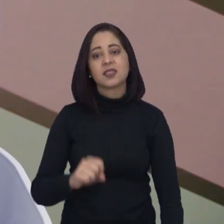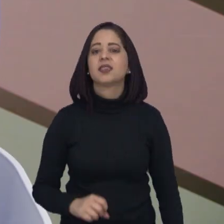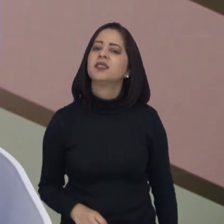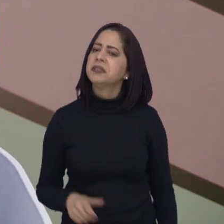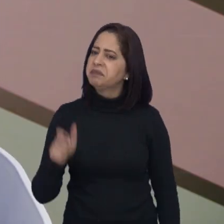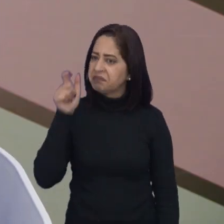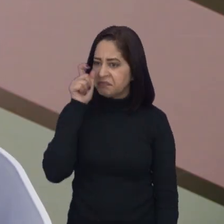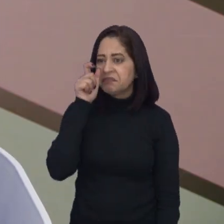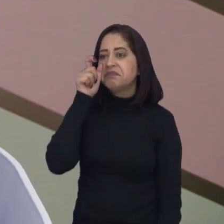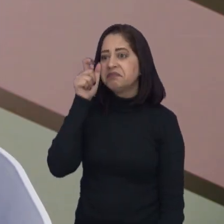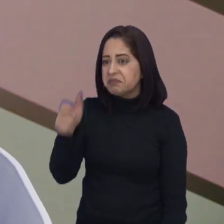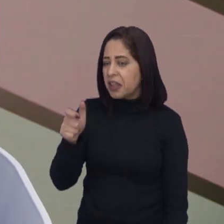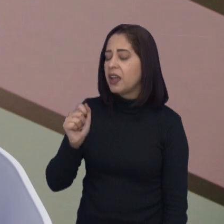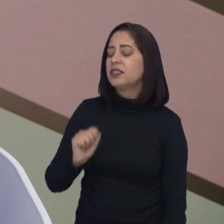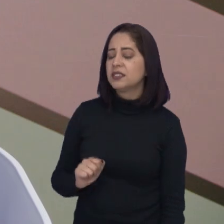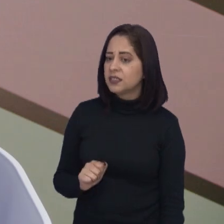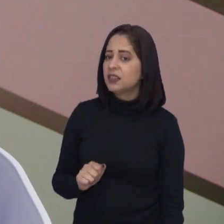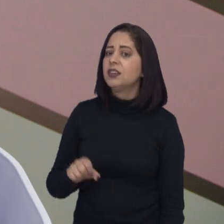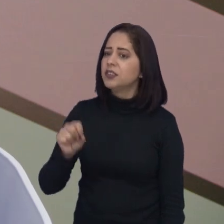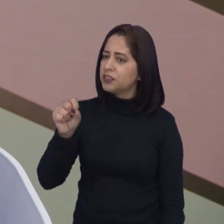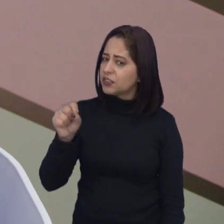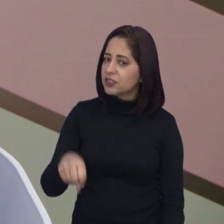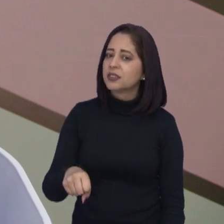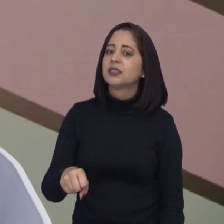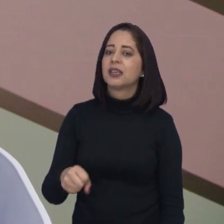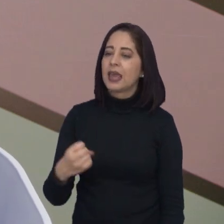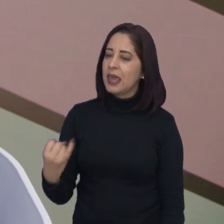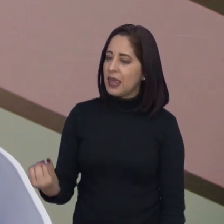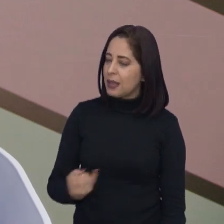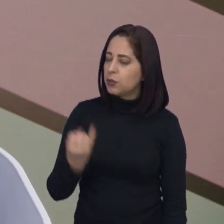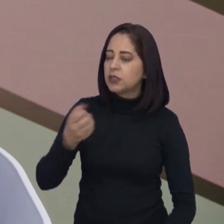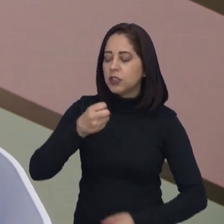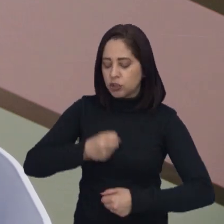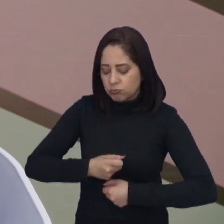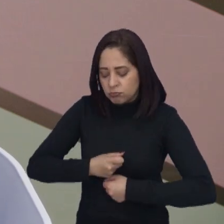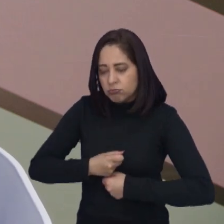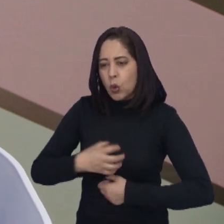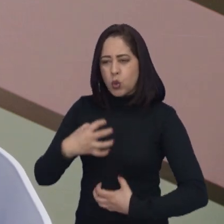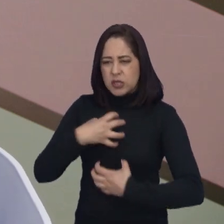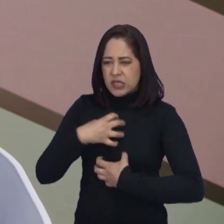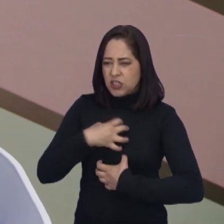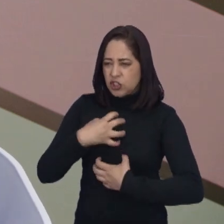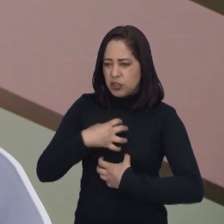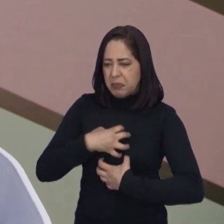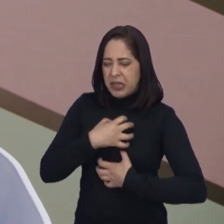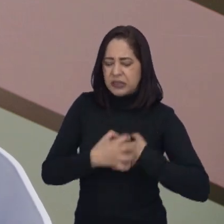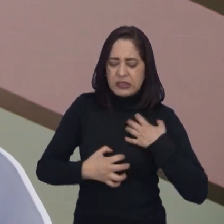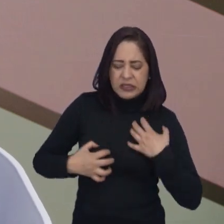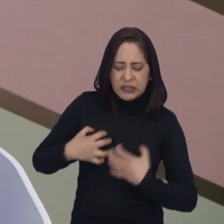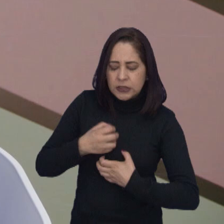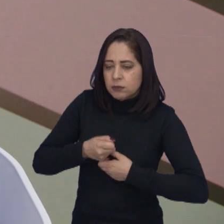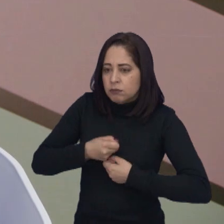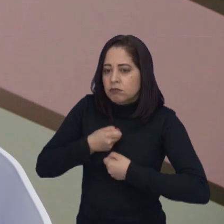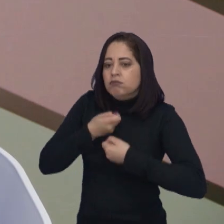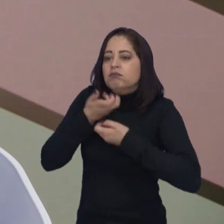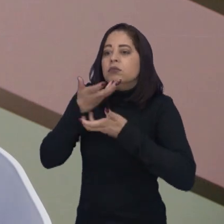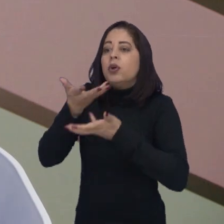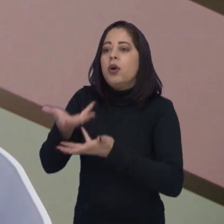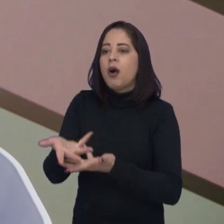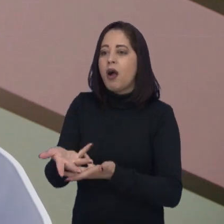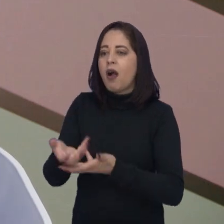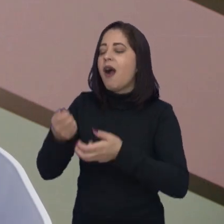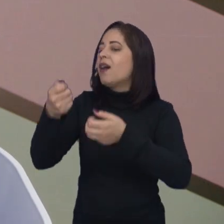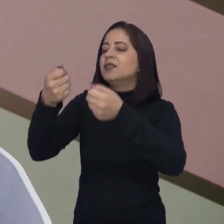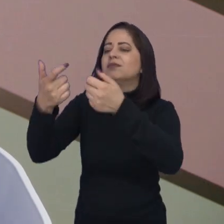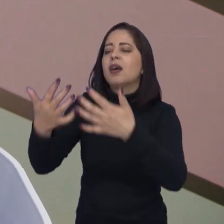interessante, muito legal expor isso, porque realmente esse tratamento com outros profissionais,